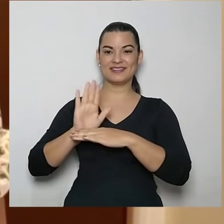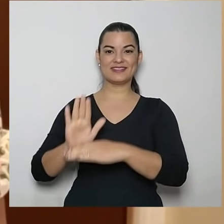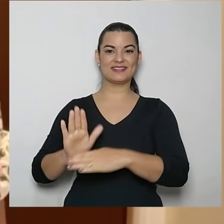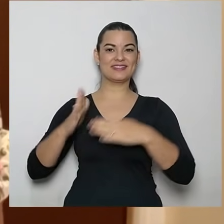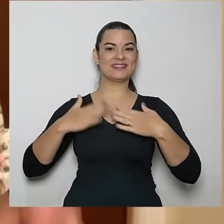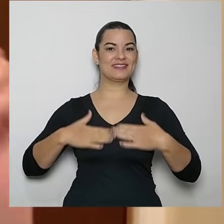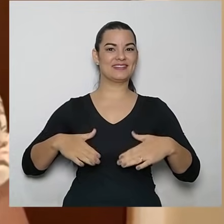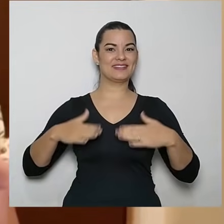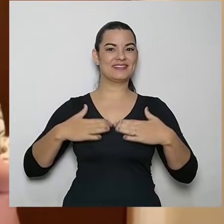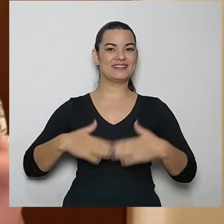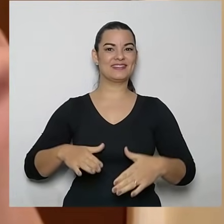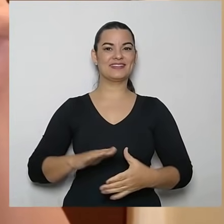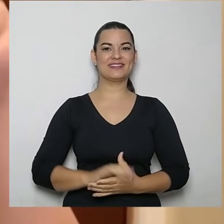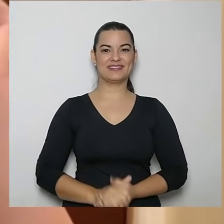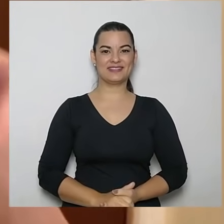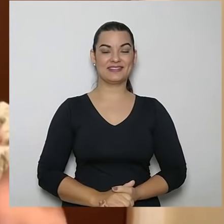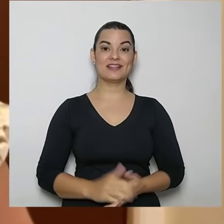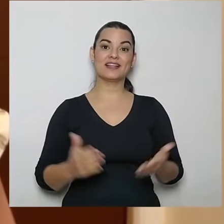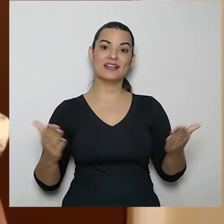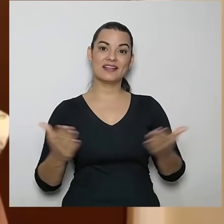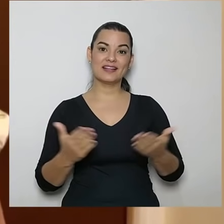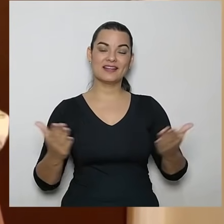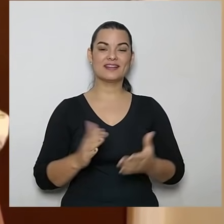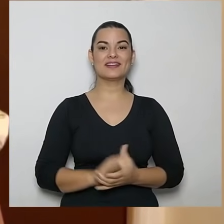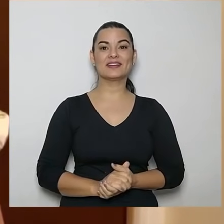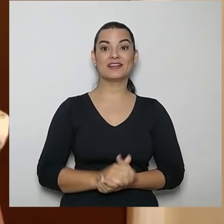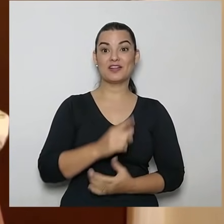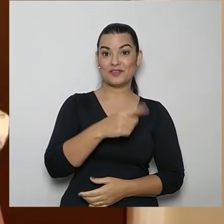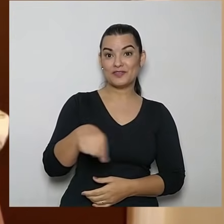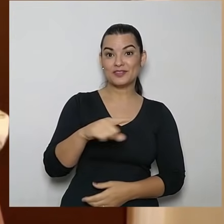acalmou. Agora, só vocês.